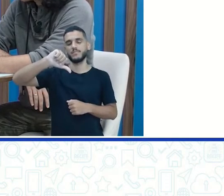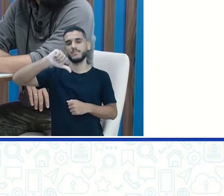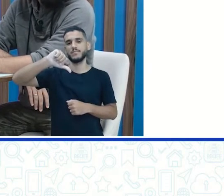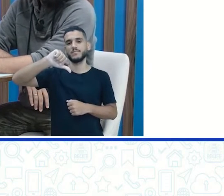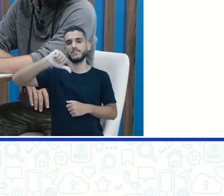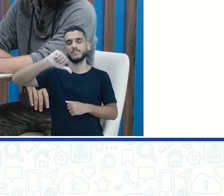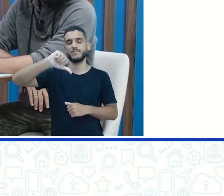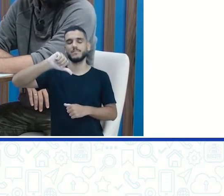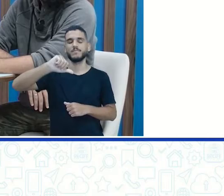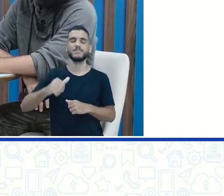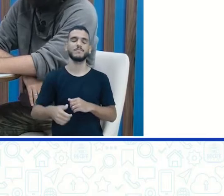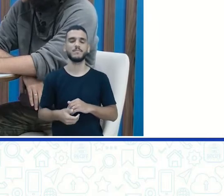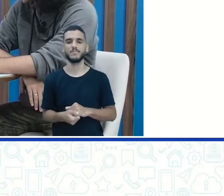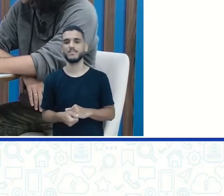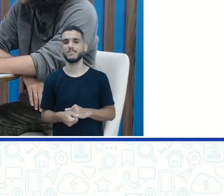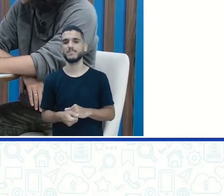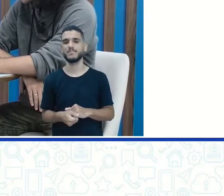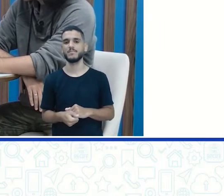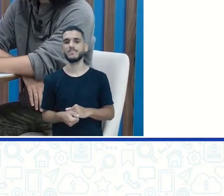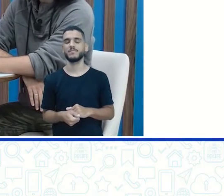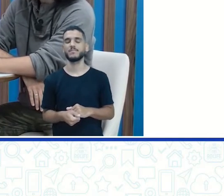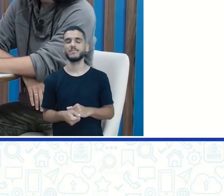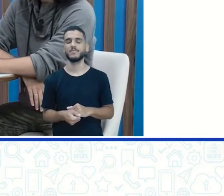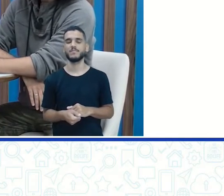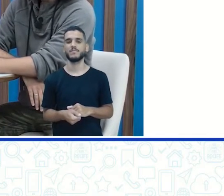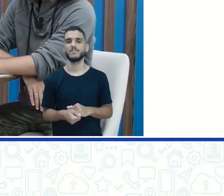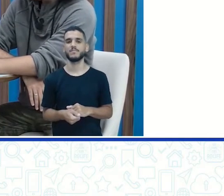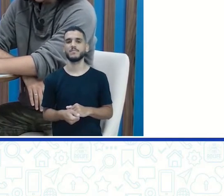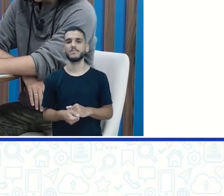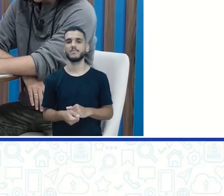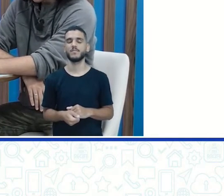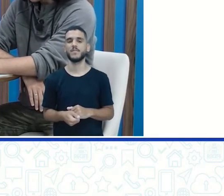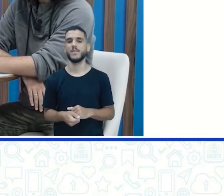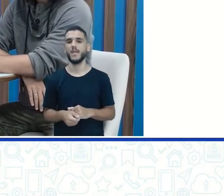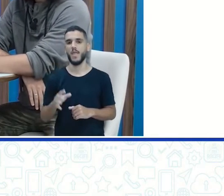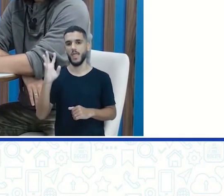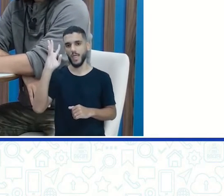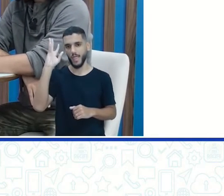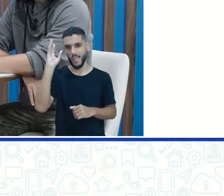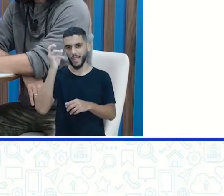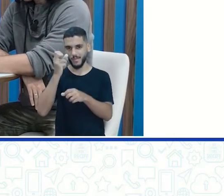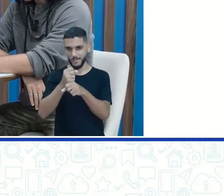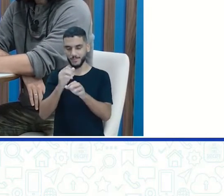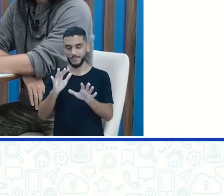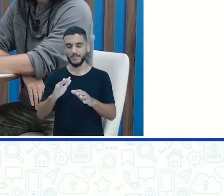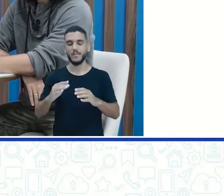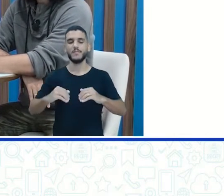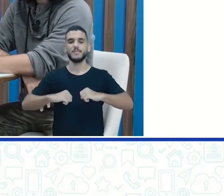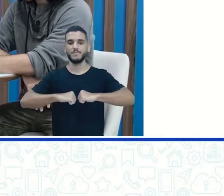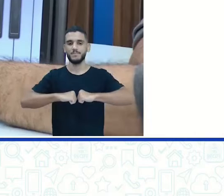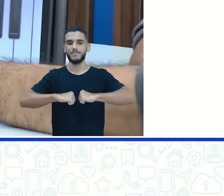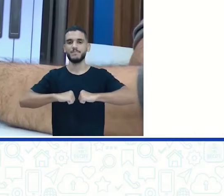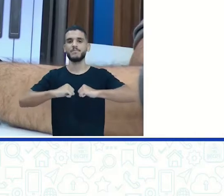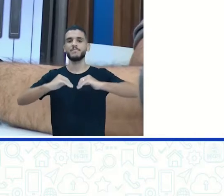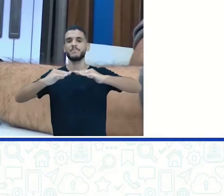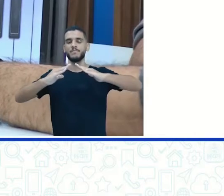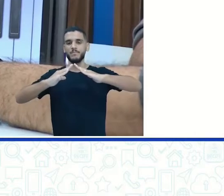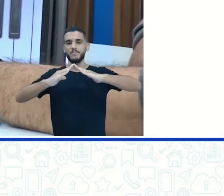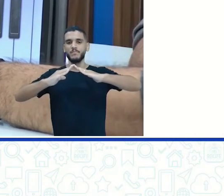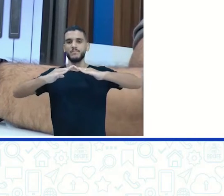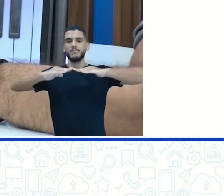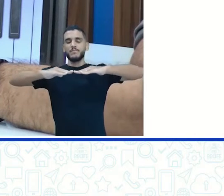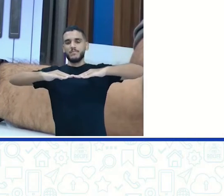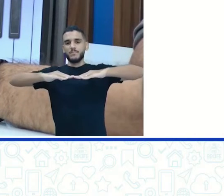Fá, Fá. É assim que termina. Ok. Então, recapitulando tudo. Dó, ré,